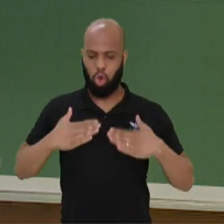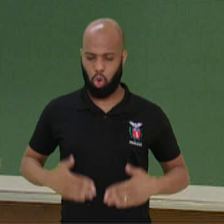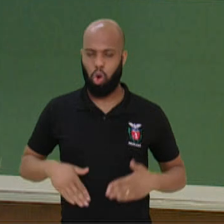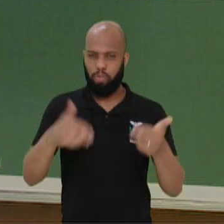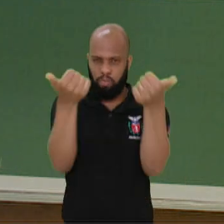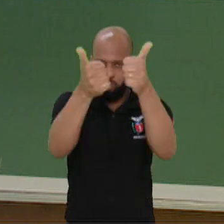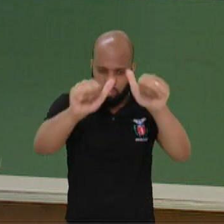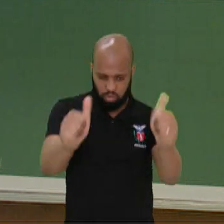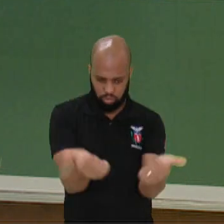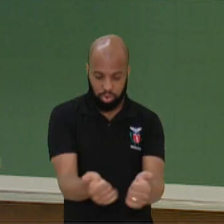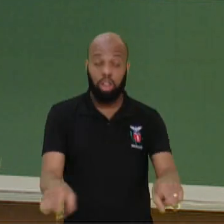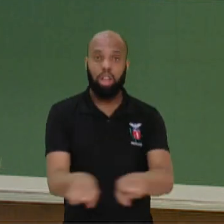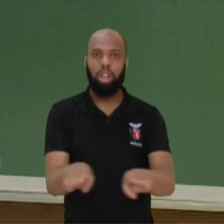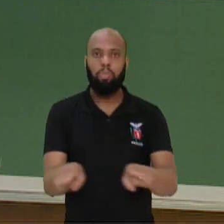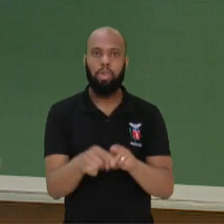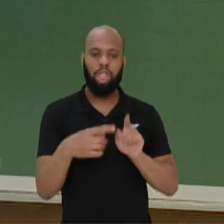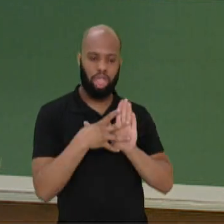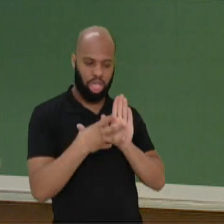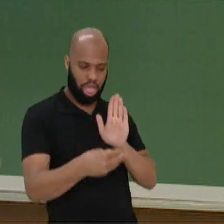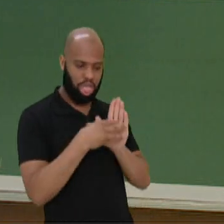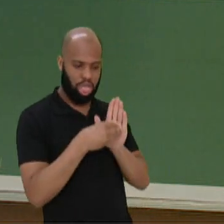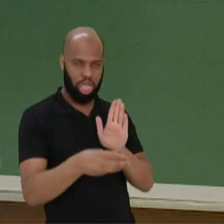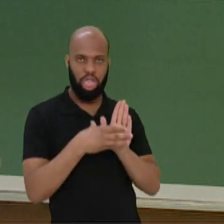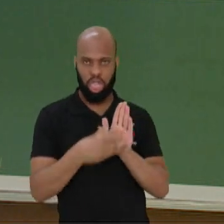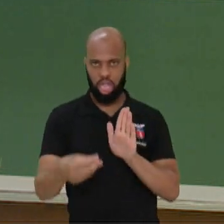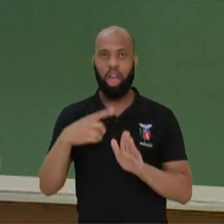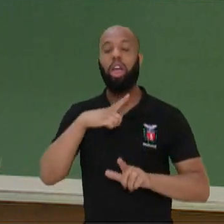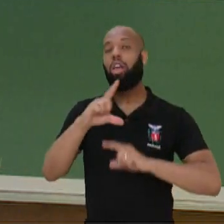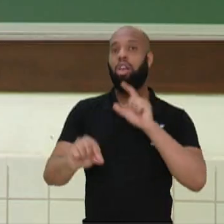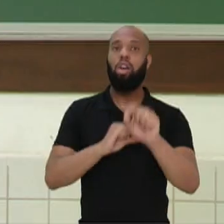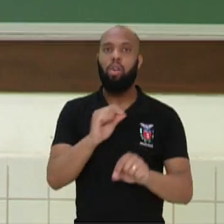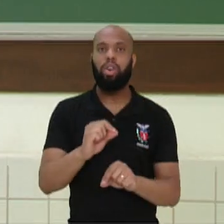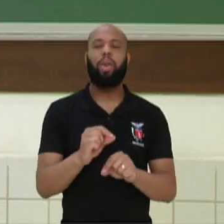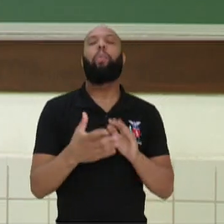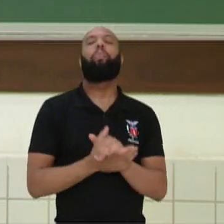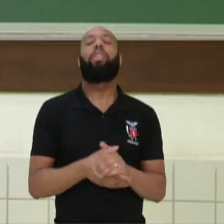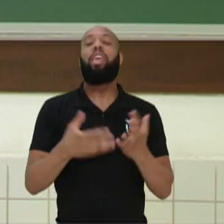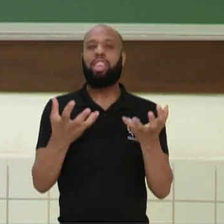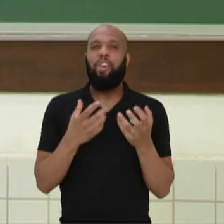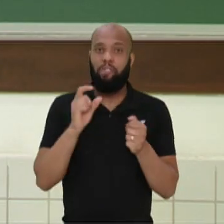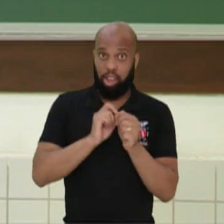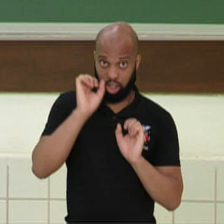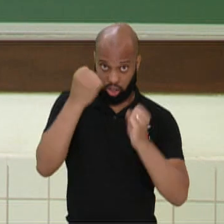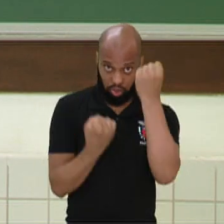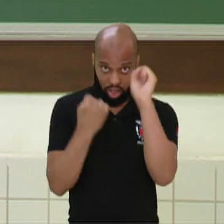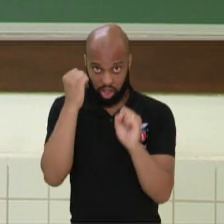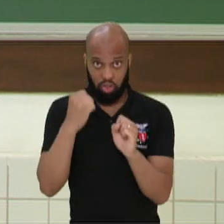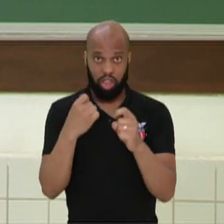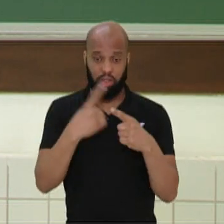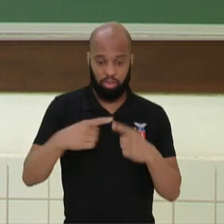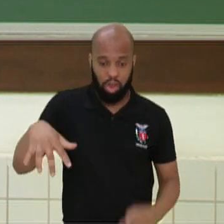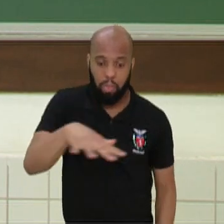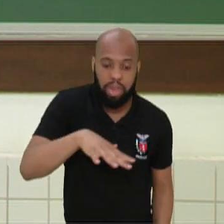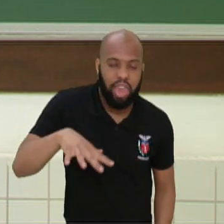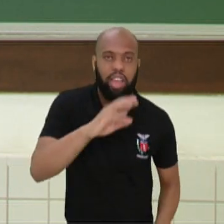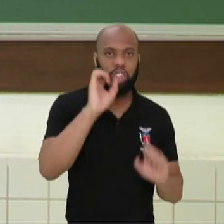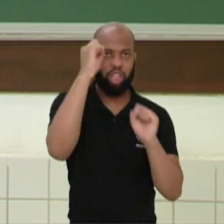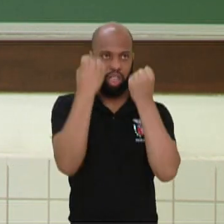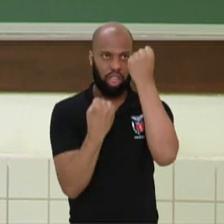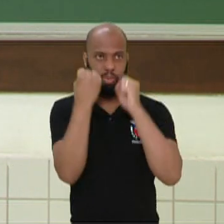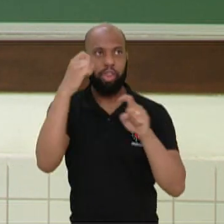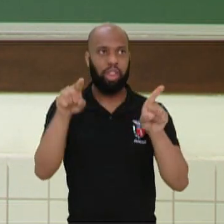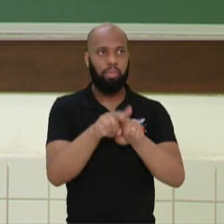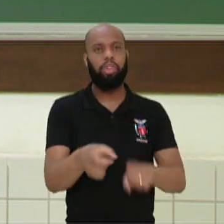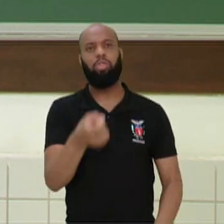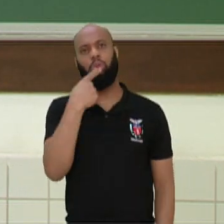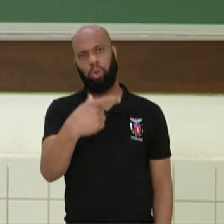Então, essa associação entre fazer atividade física ou exercício físico, o ambiente de academias e o